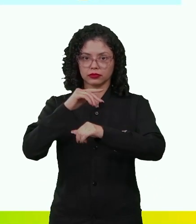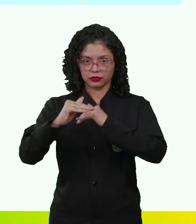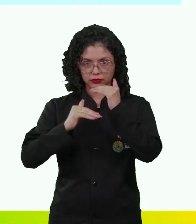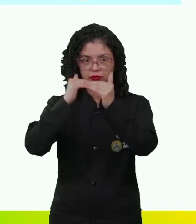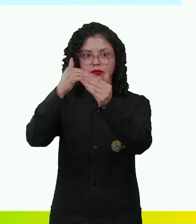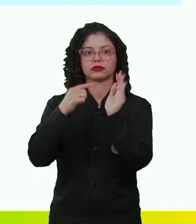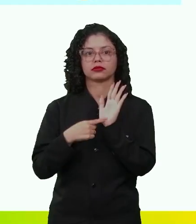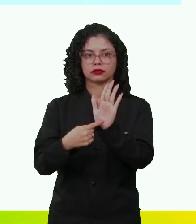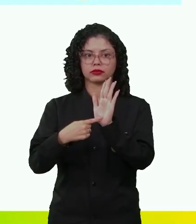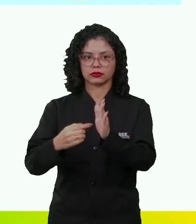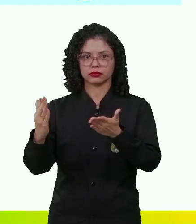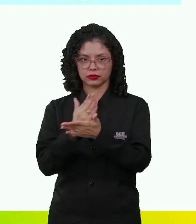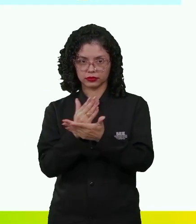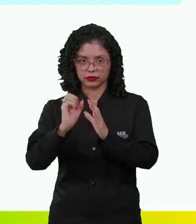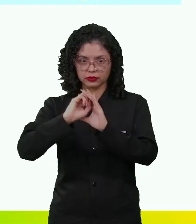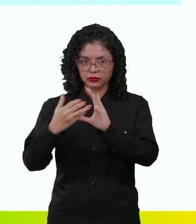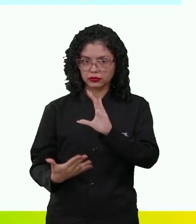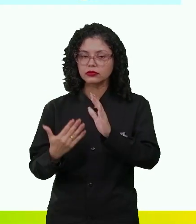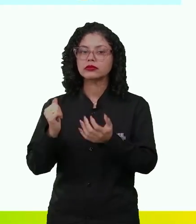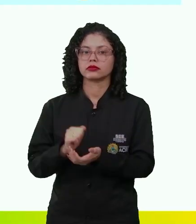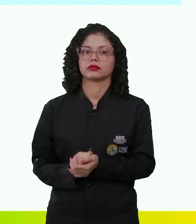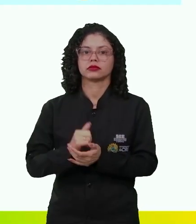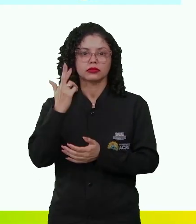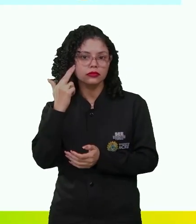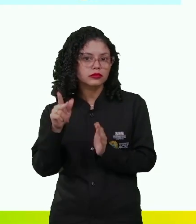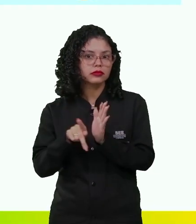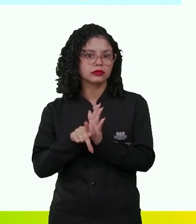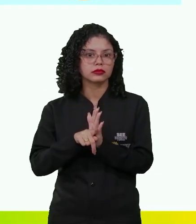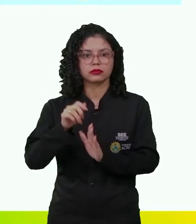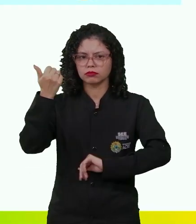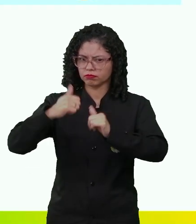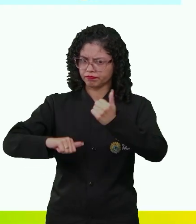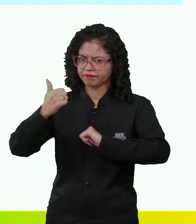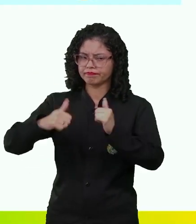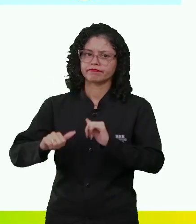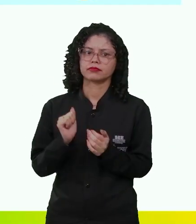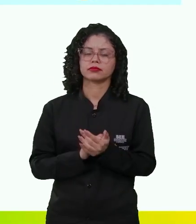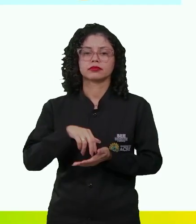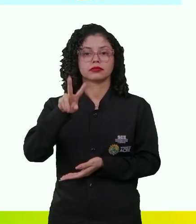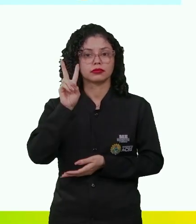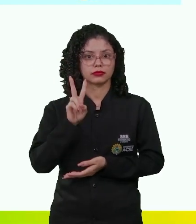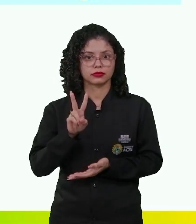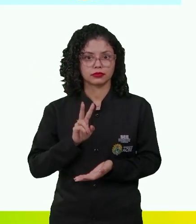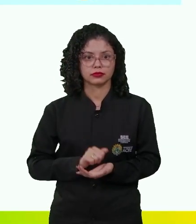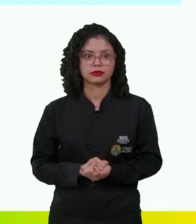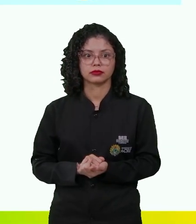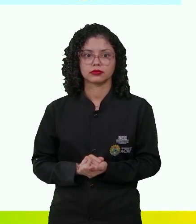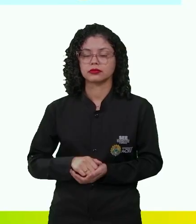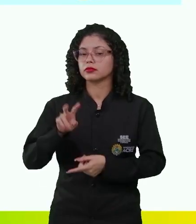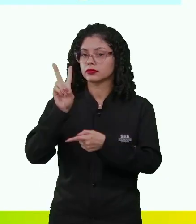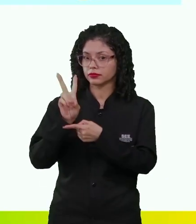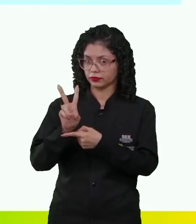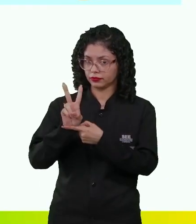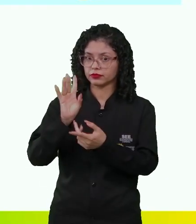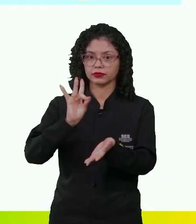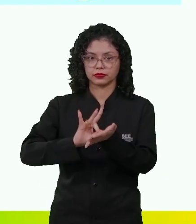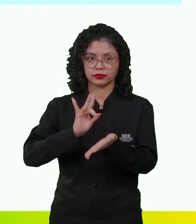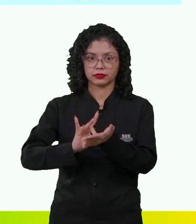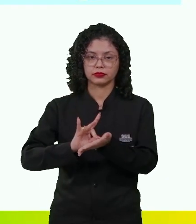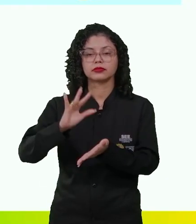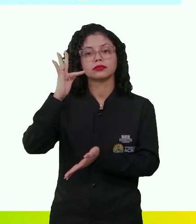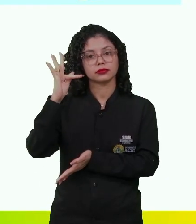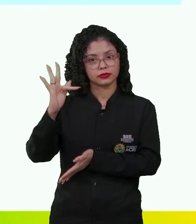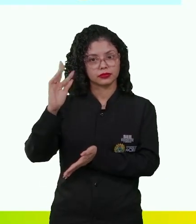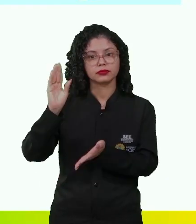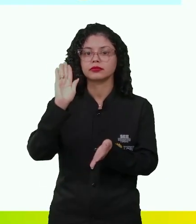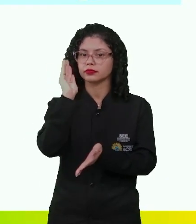países subdesenvolvidos apresentam algumas características comuns. Analise as alternativas e coloque V para